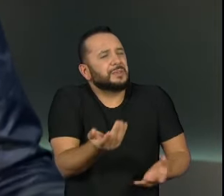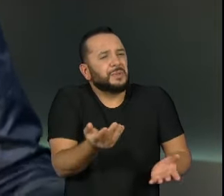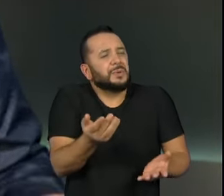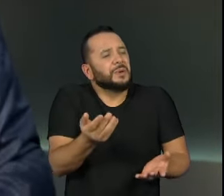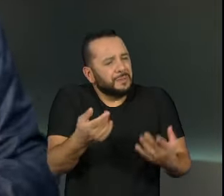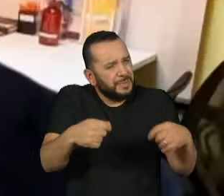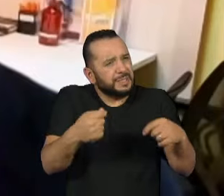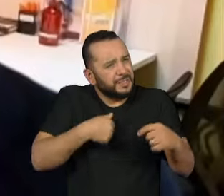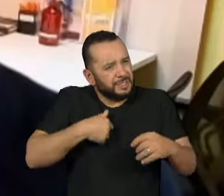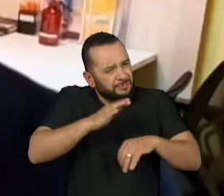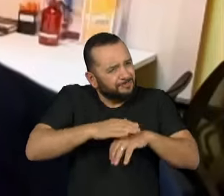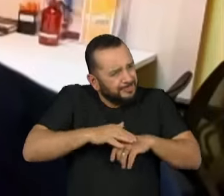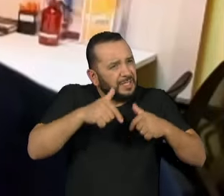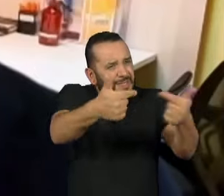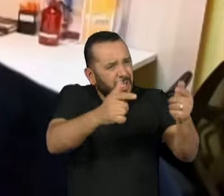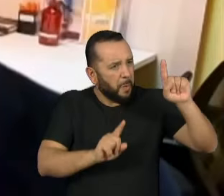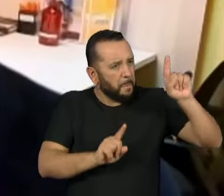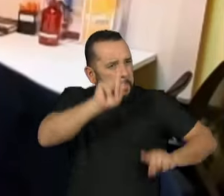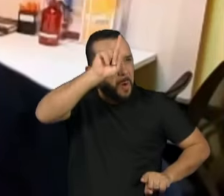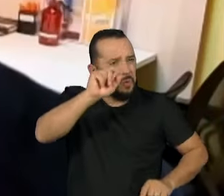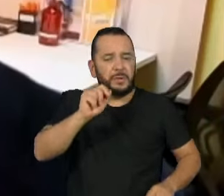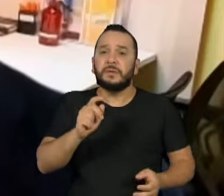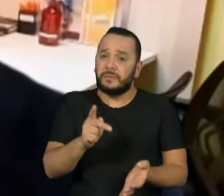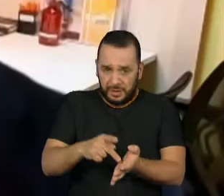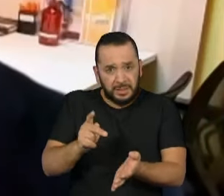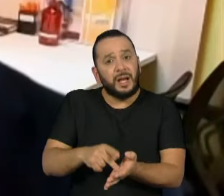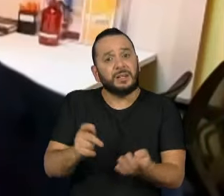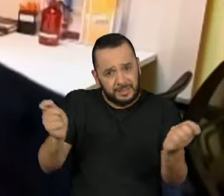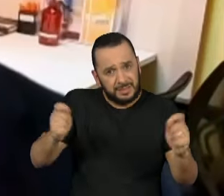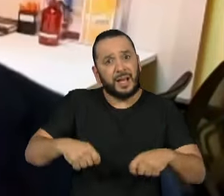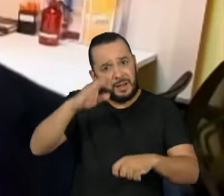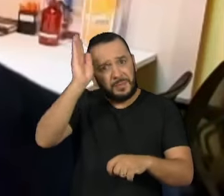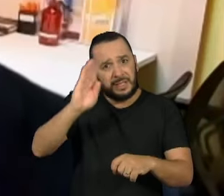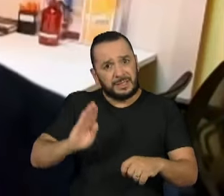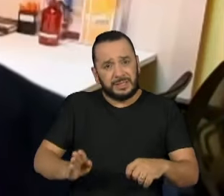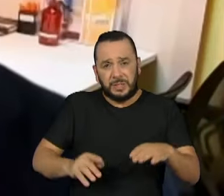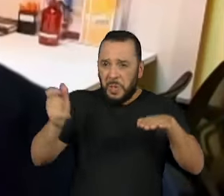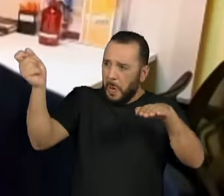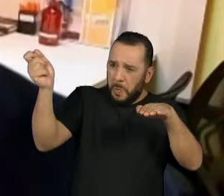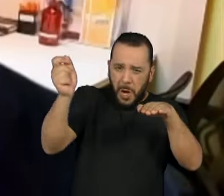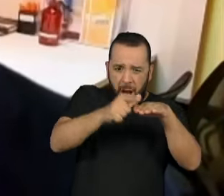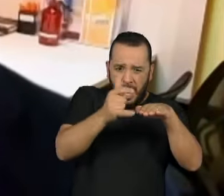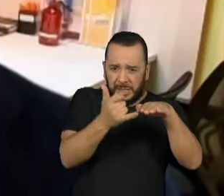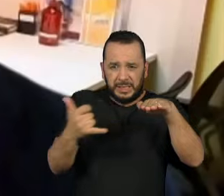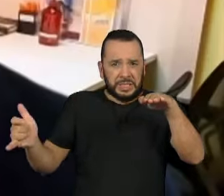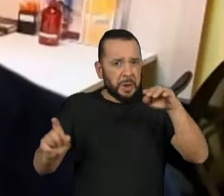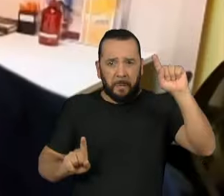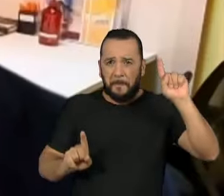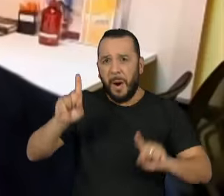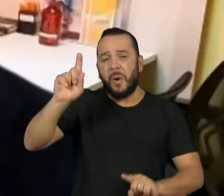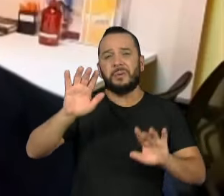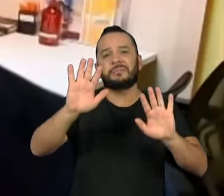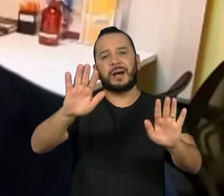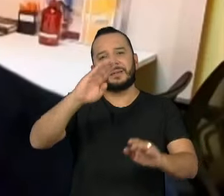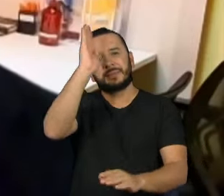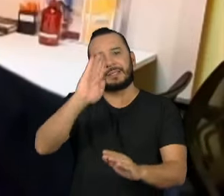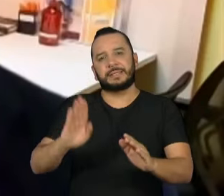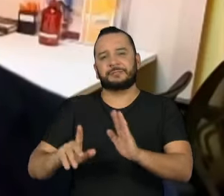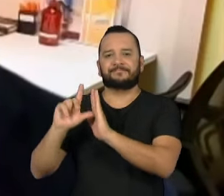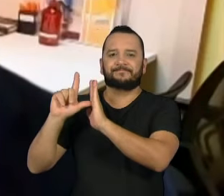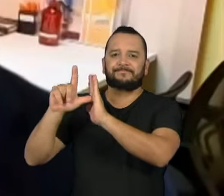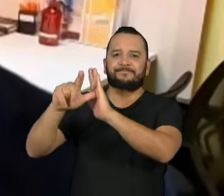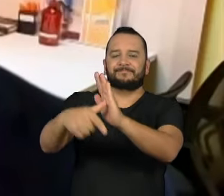como esse? O Brasil tem tudo para ser um líder no uso da energia solar, mas começou tarde no investimento